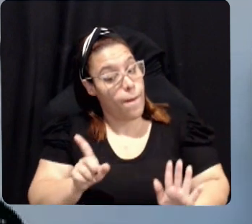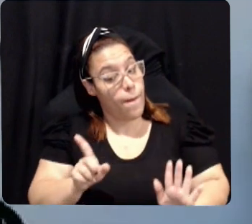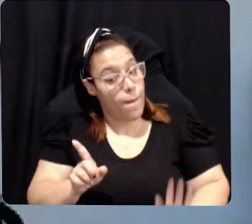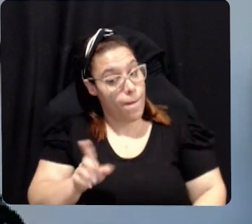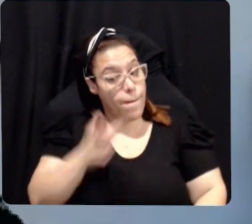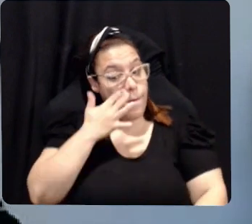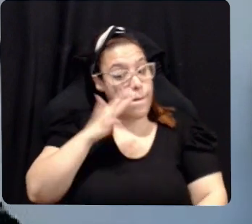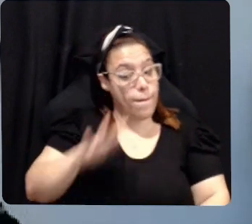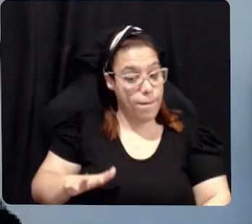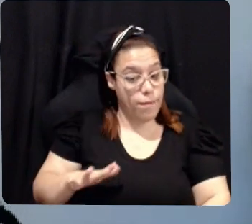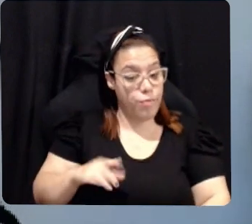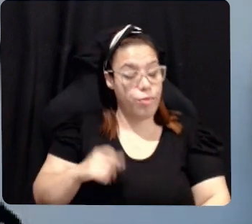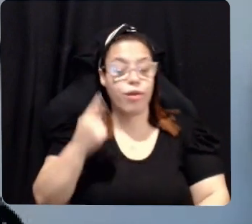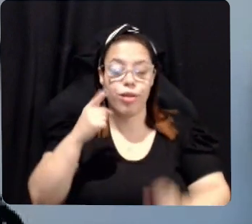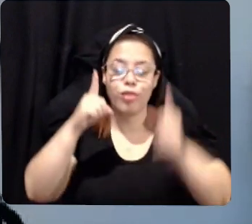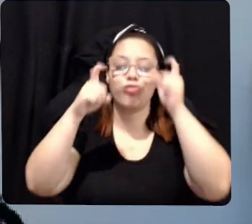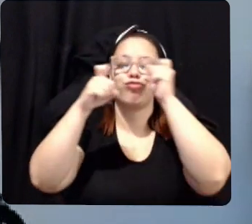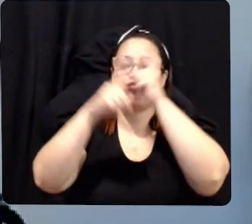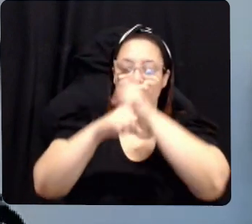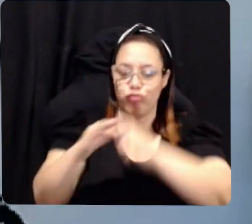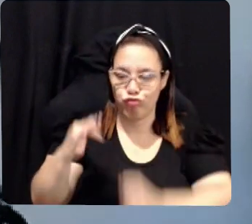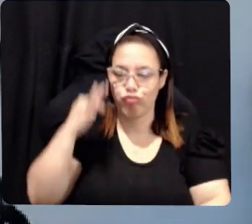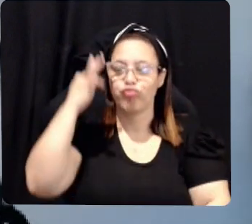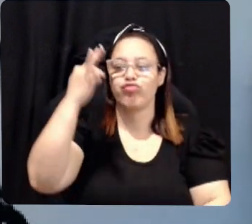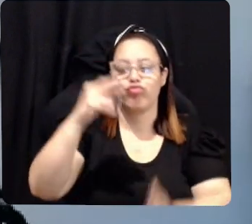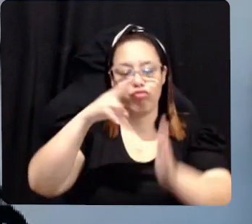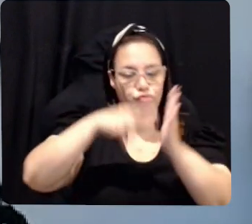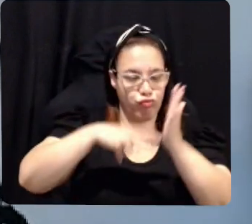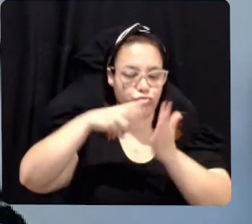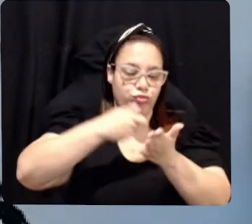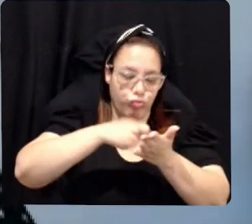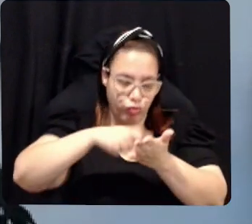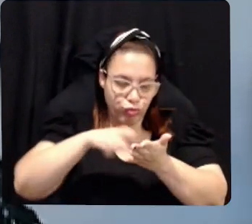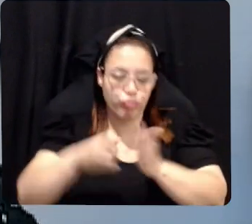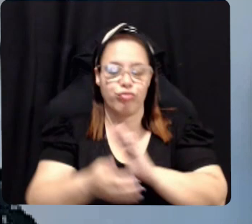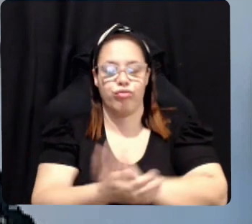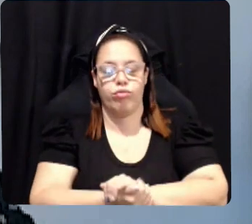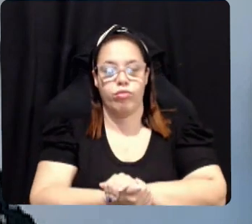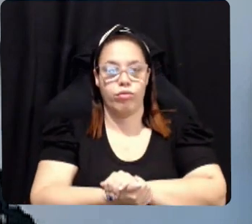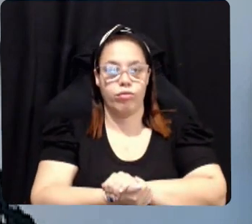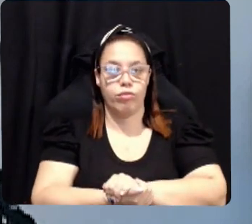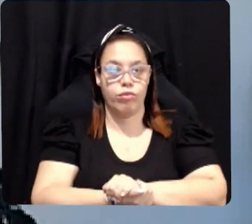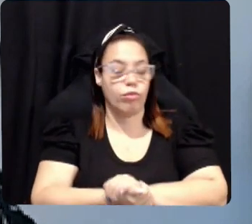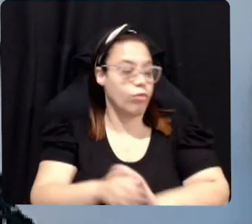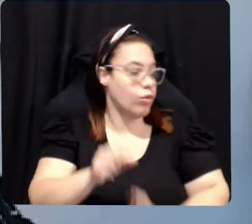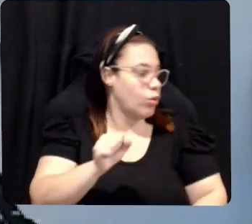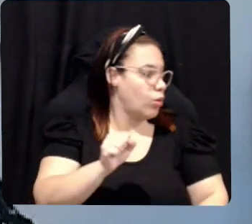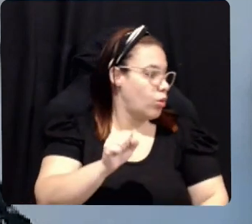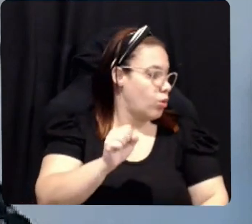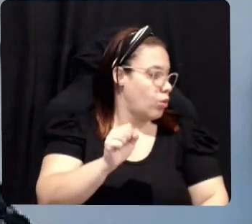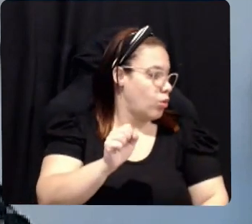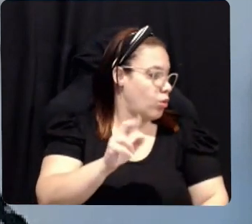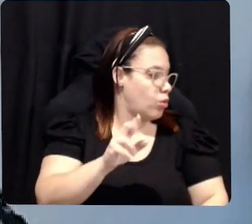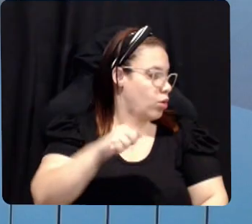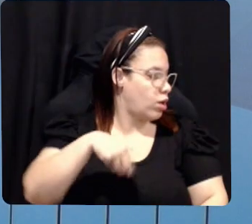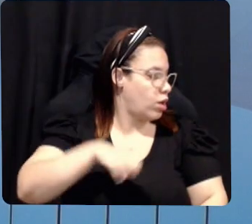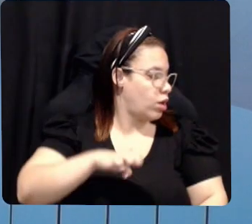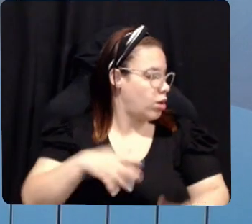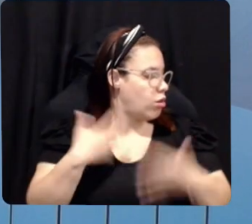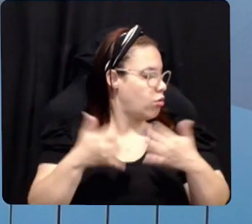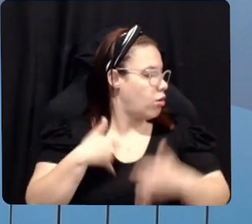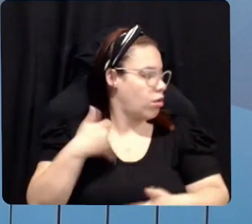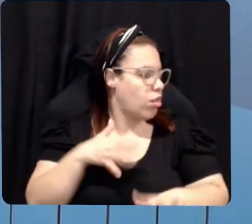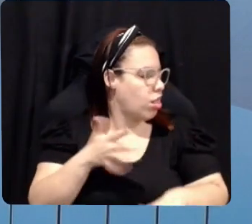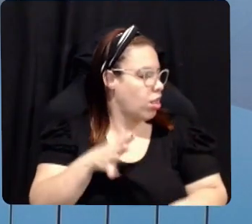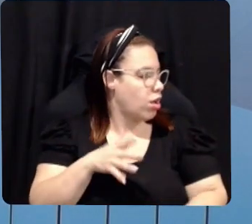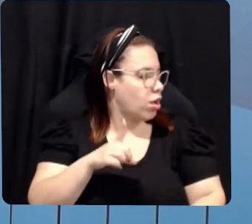pode indicar que talvez essa criança vai ter alguma dificuldade na leitura escrita. E Sulene, qual que é a